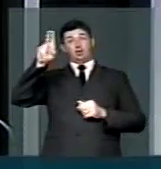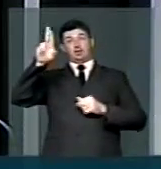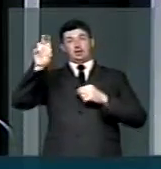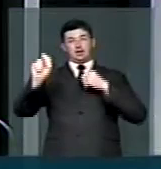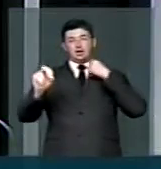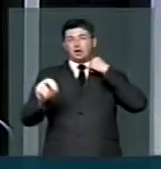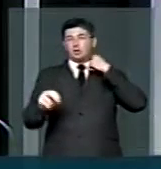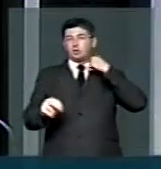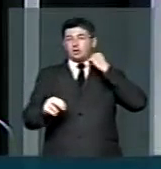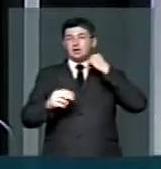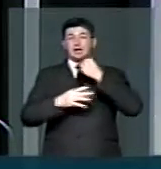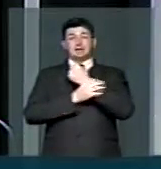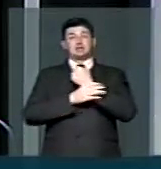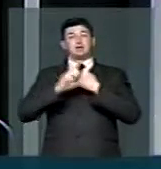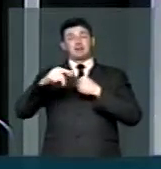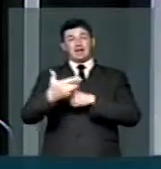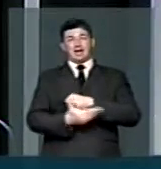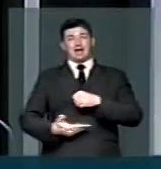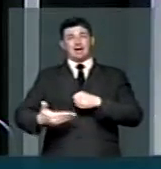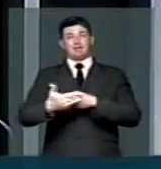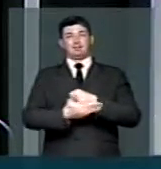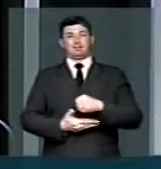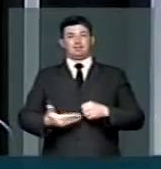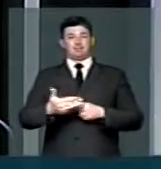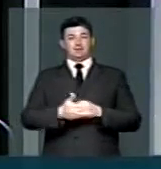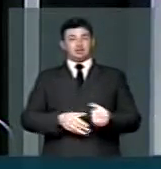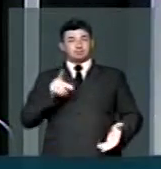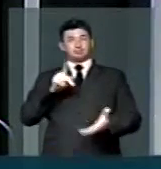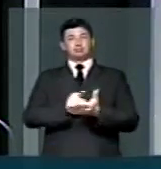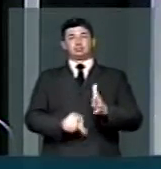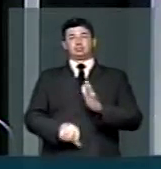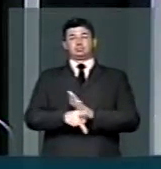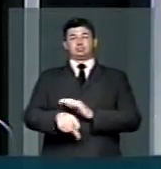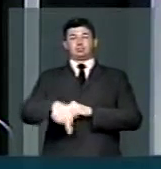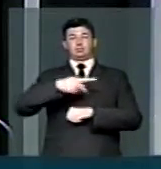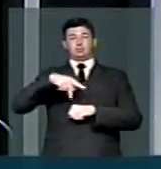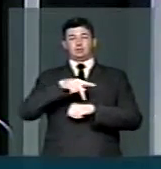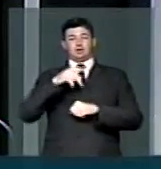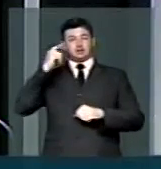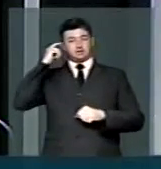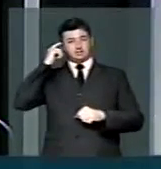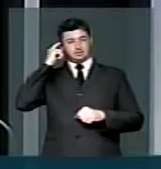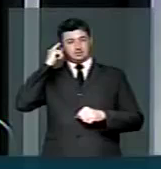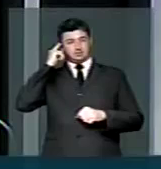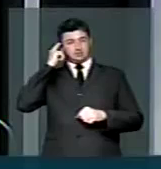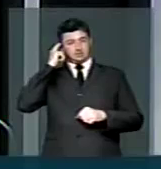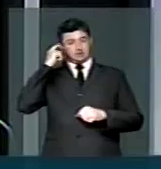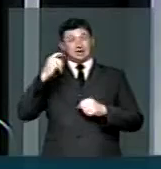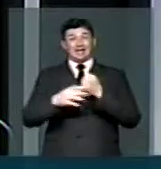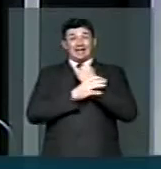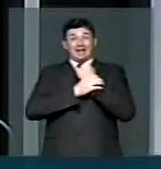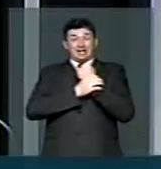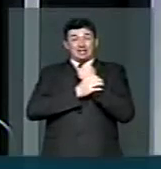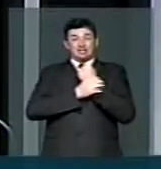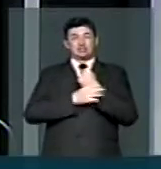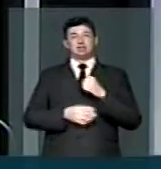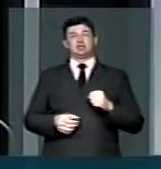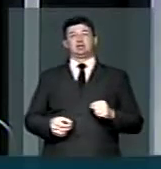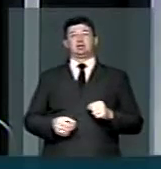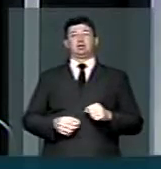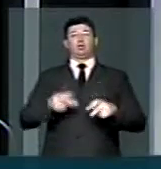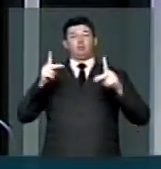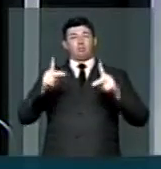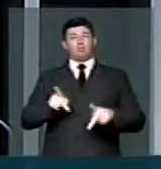elemento mais básico de legitimação do Estado. Garantir a segurança da população era o mínimo que se